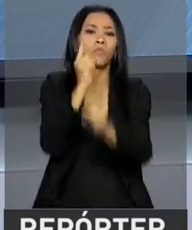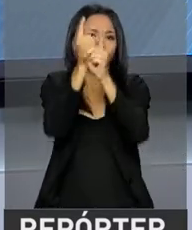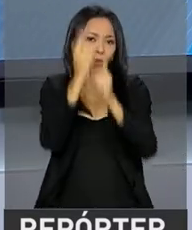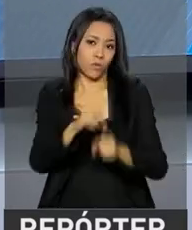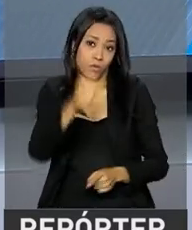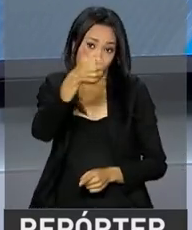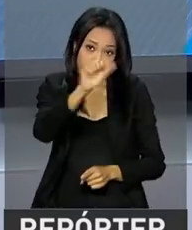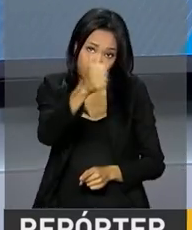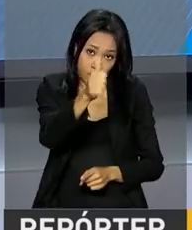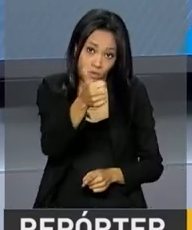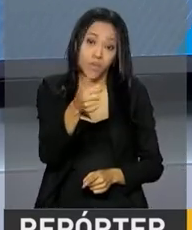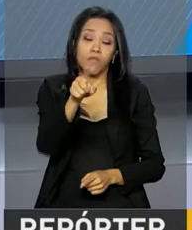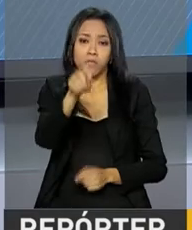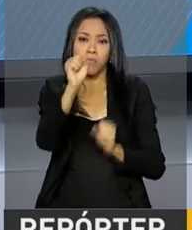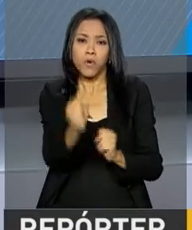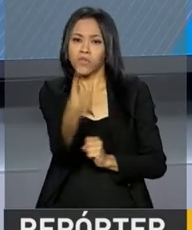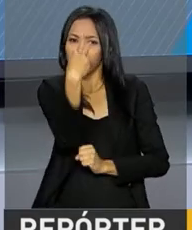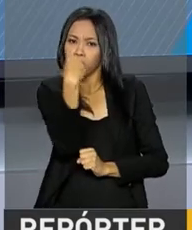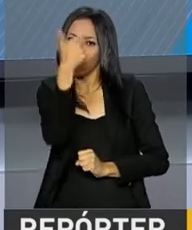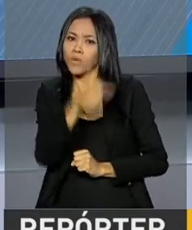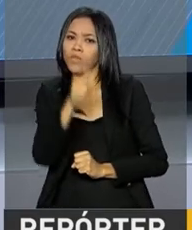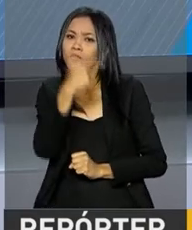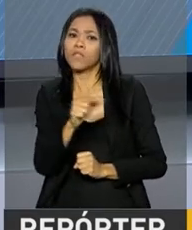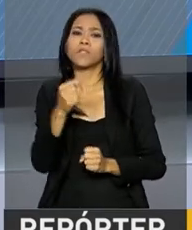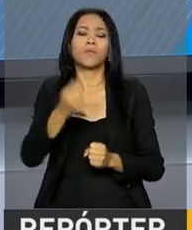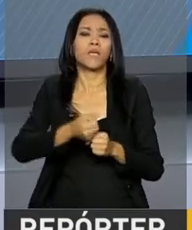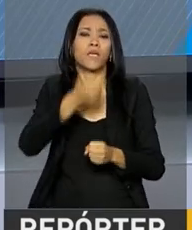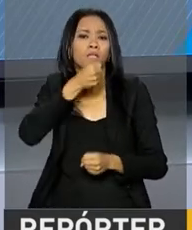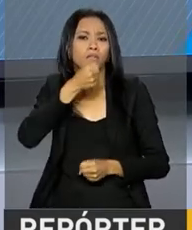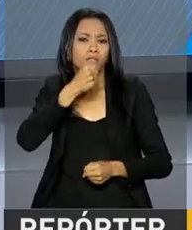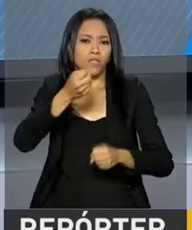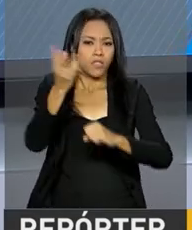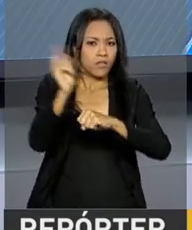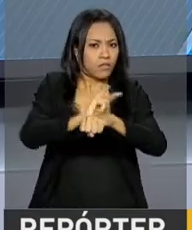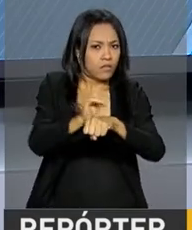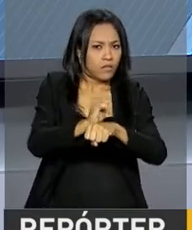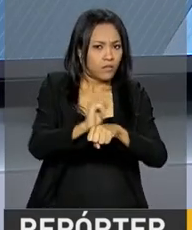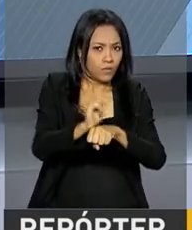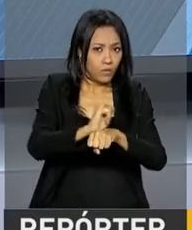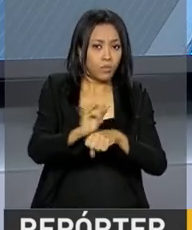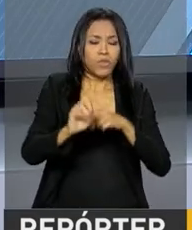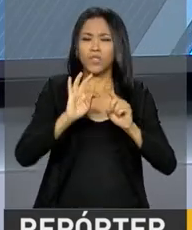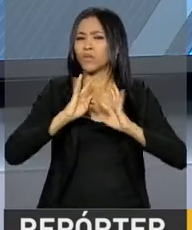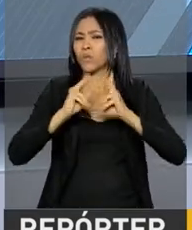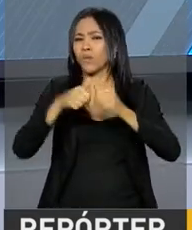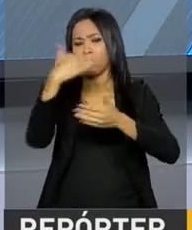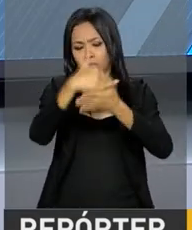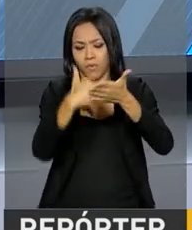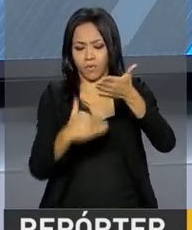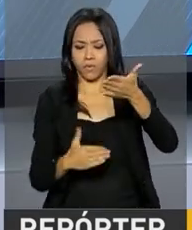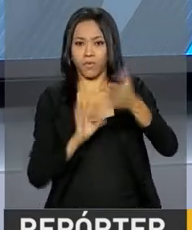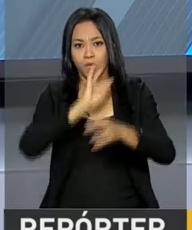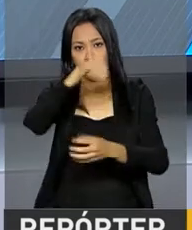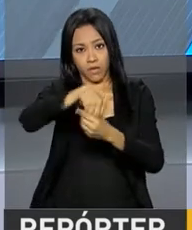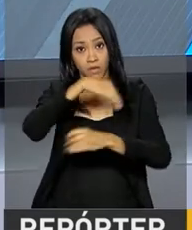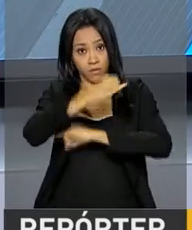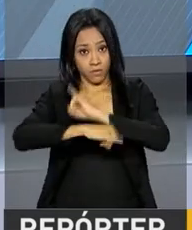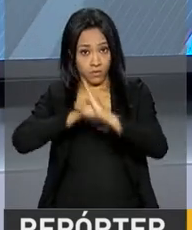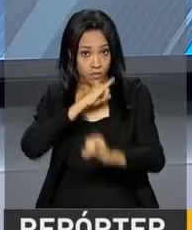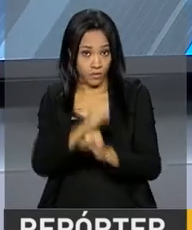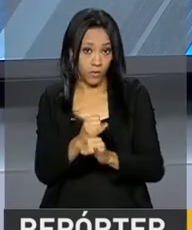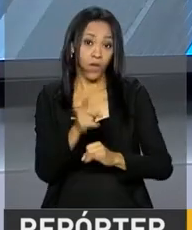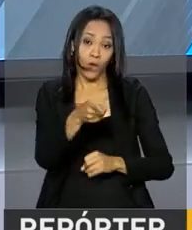próxima edição você pode rever as reportagens no youtube e toda a programação também está disponível na internet